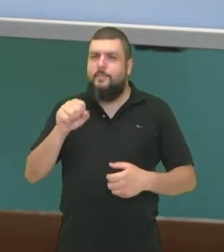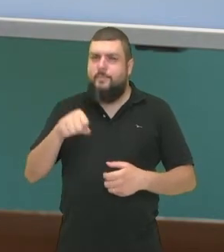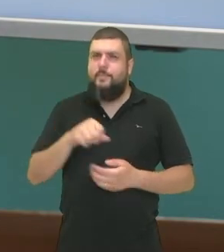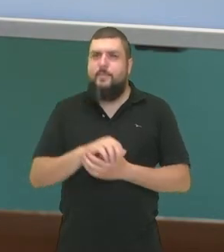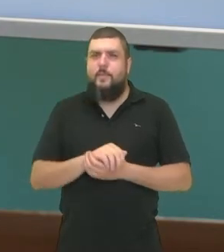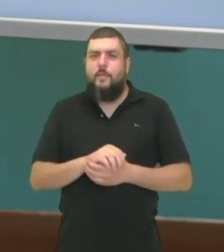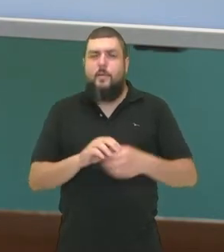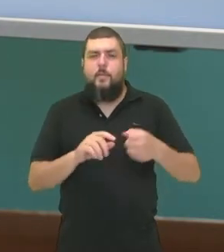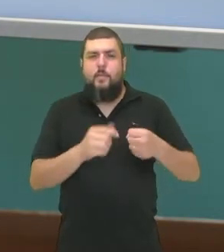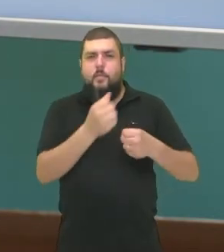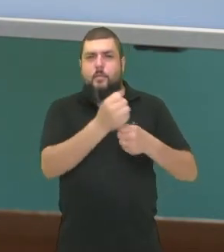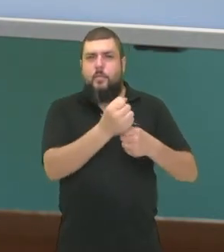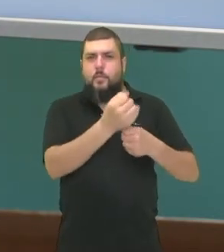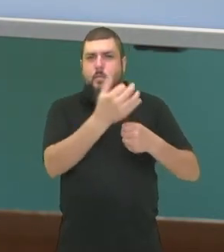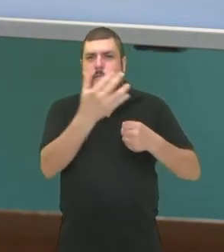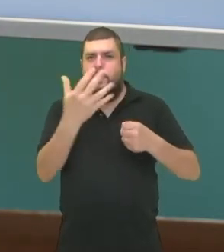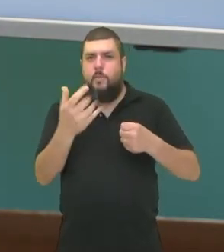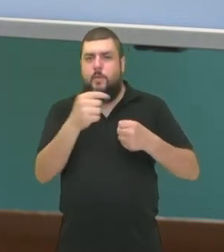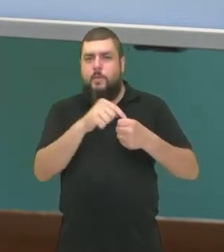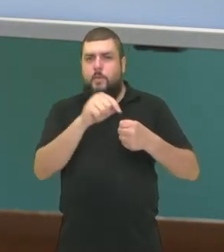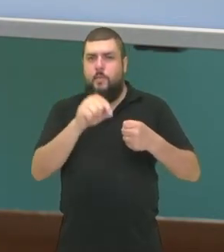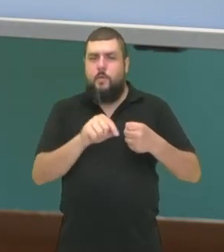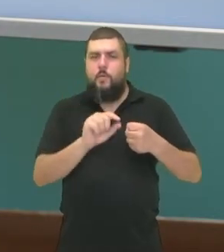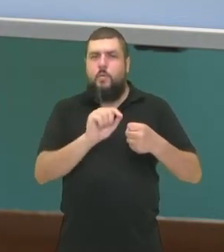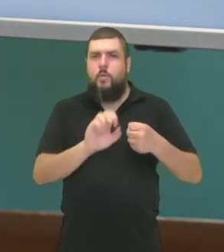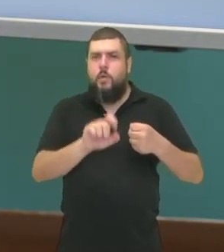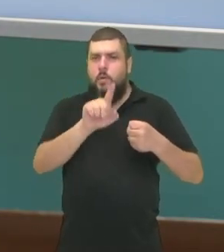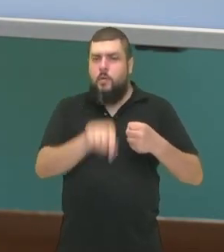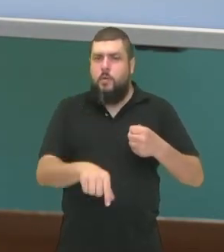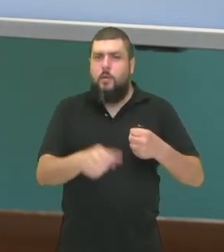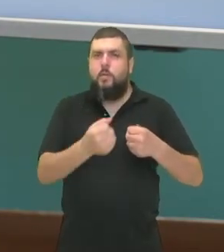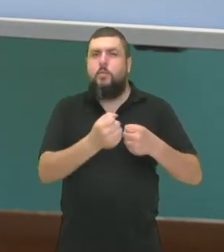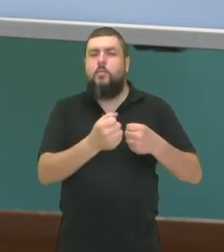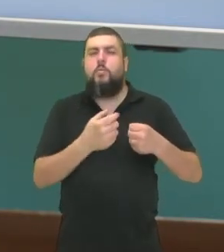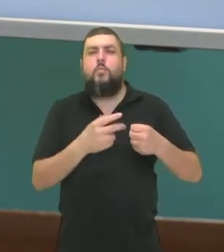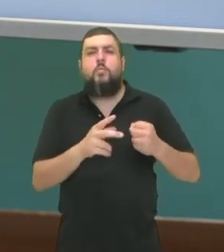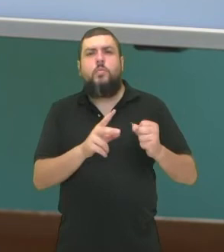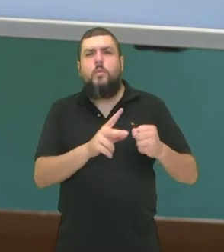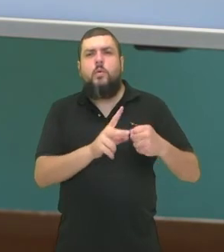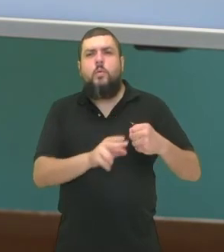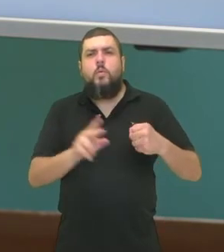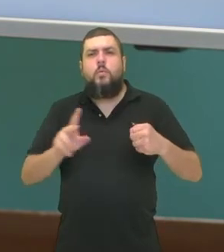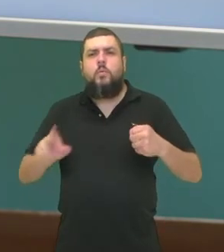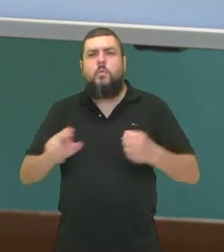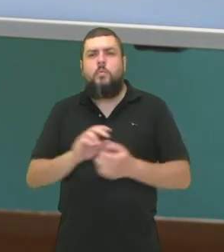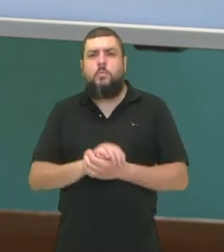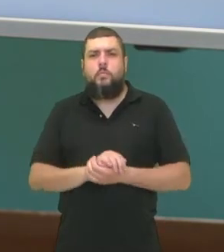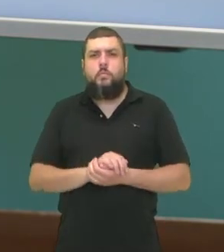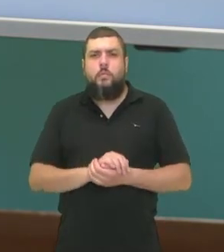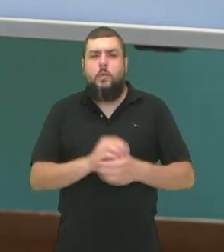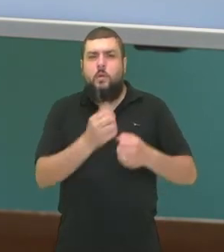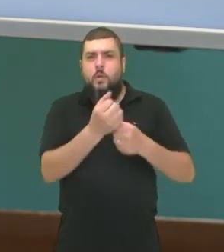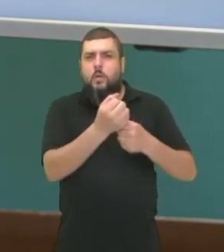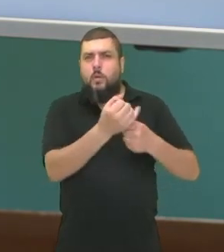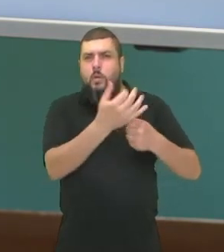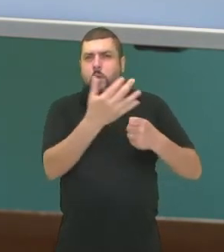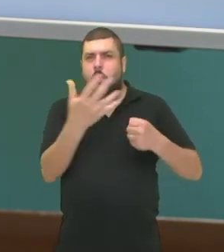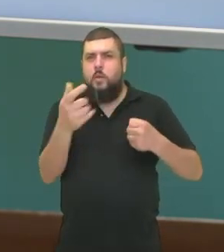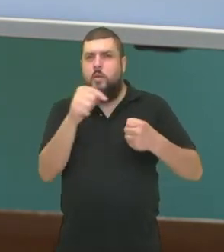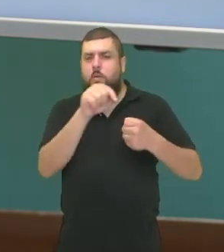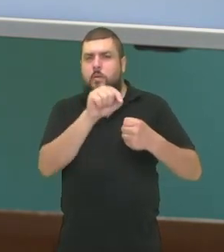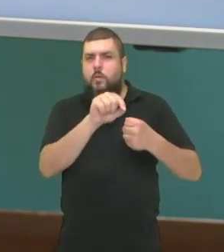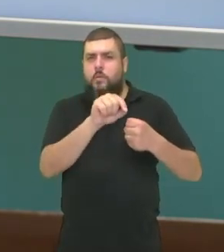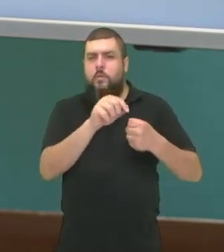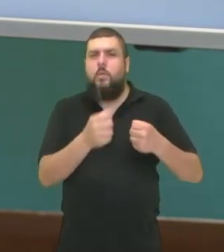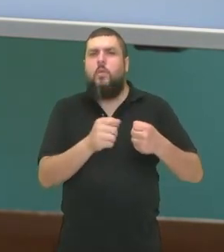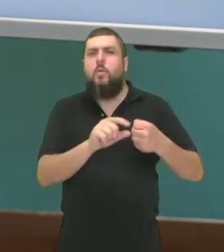temos a multiplicação ali, desses números iguais. Aquele expoente diz quantas vezes que nós vamos multiplicar esse número. Nesse